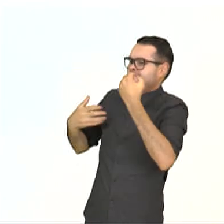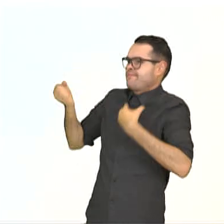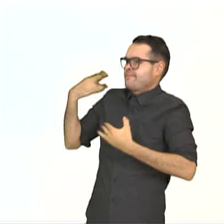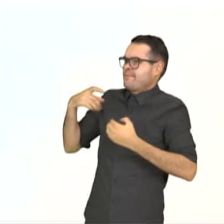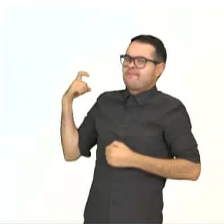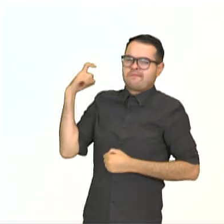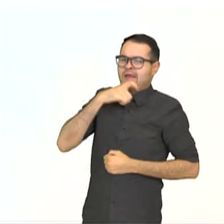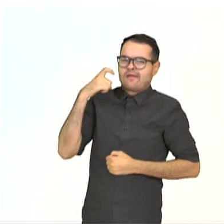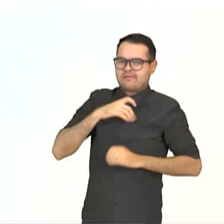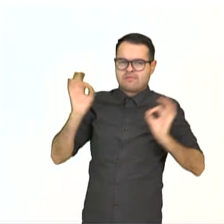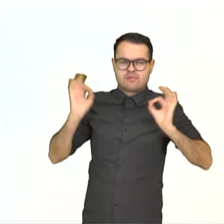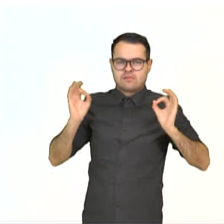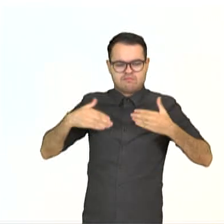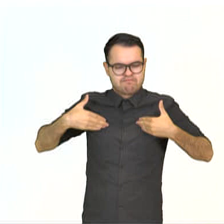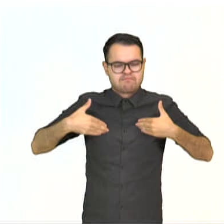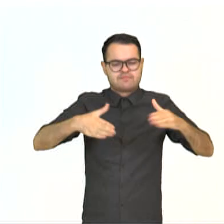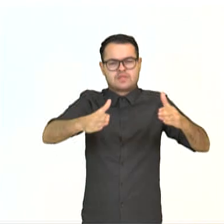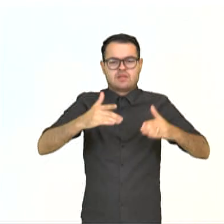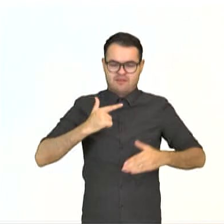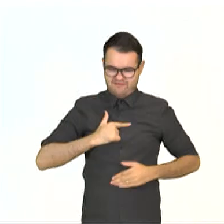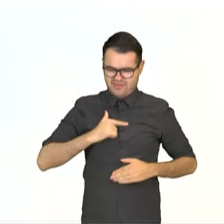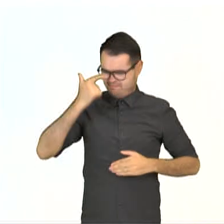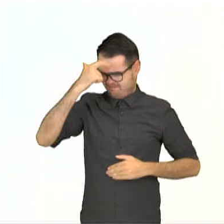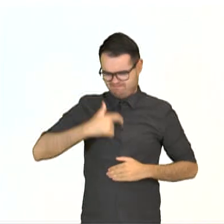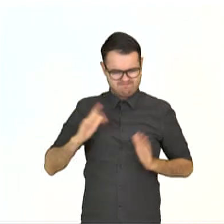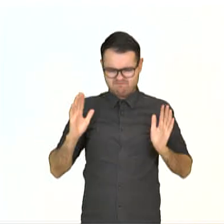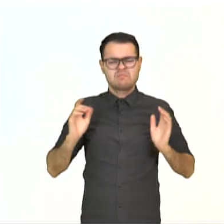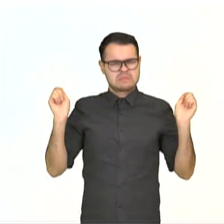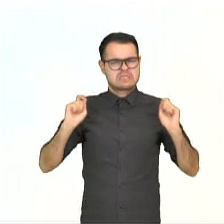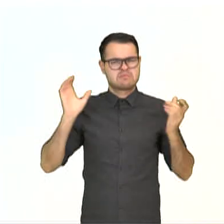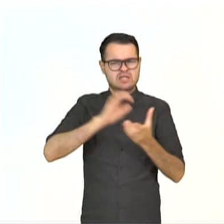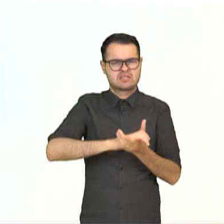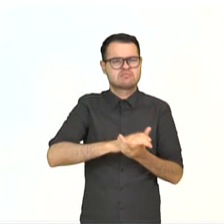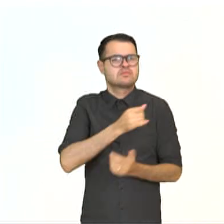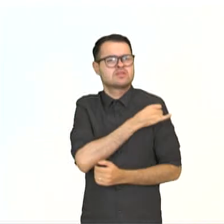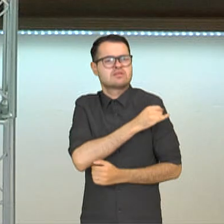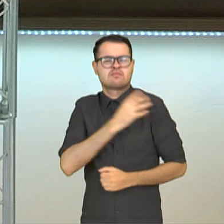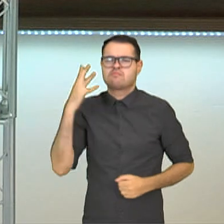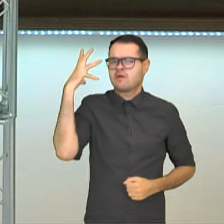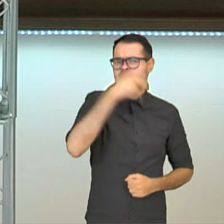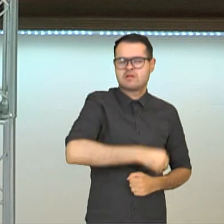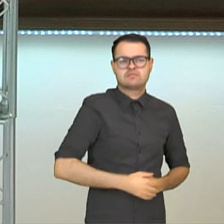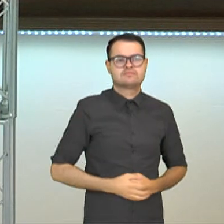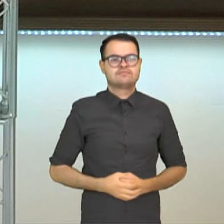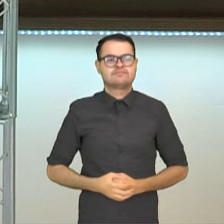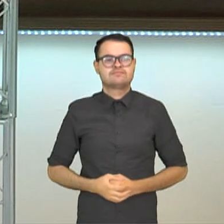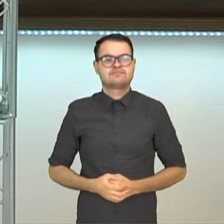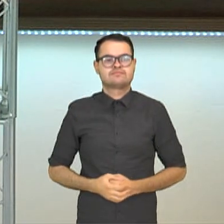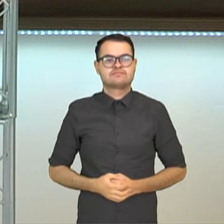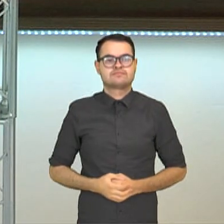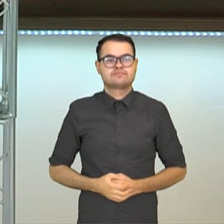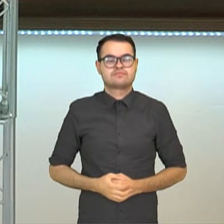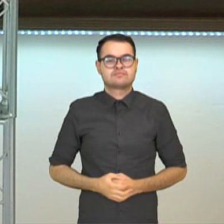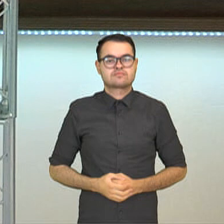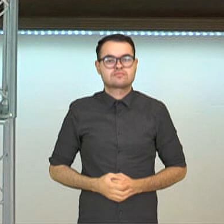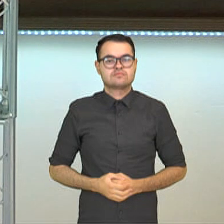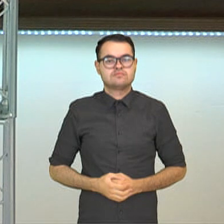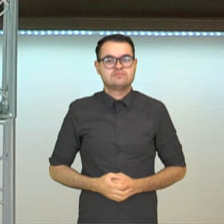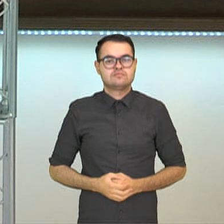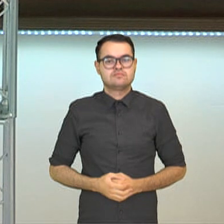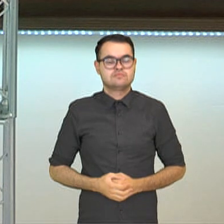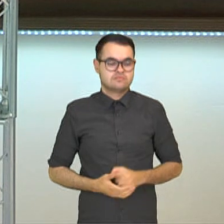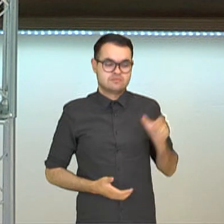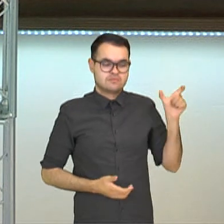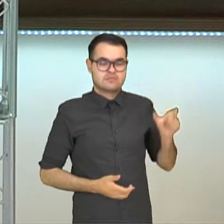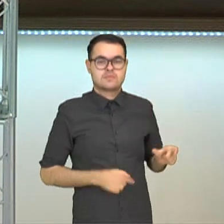mentir. Não tão feia que não possa casar, acho o Rio de Janeiro uma beleza. Neste caso, a Adélia Prado aqui vai